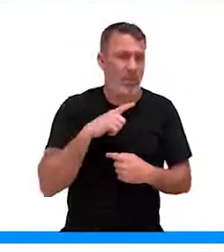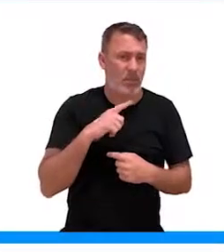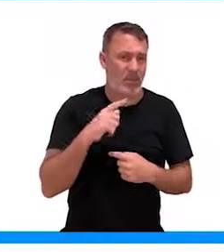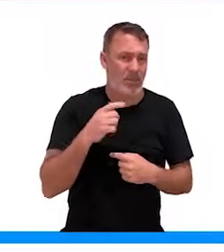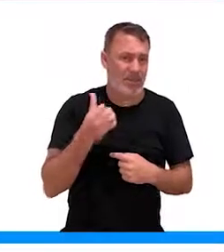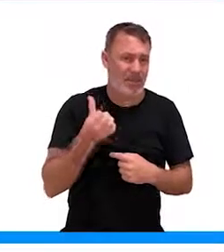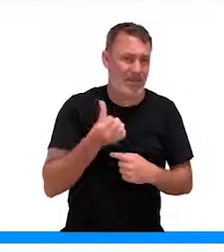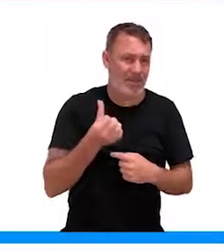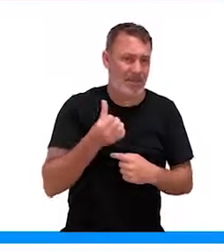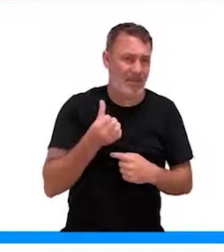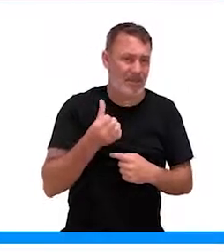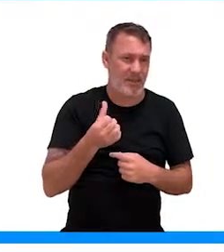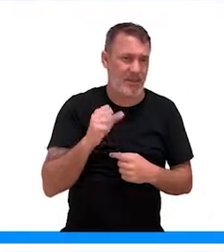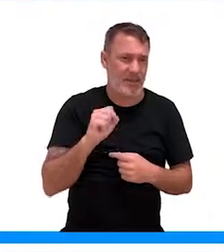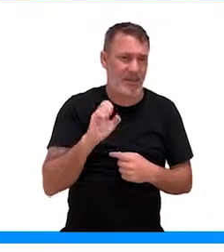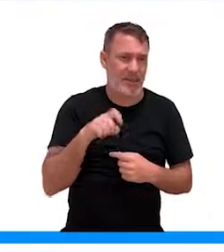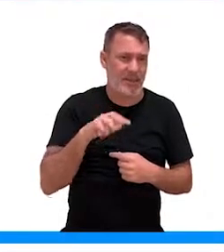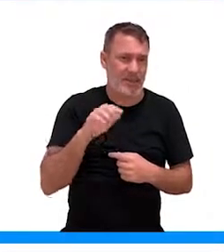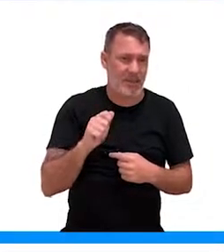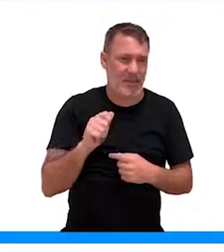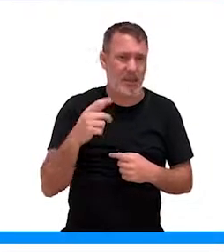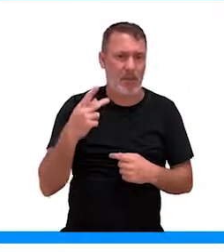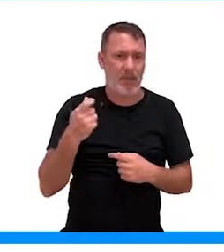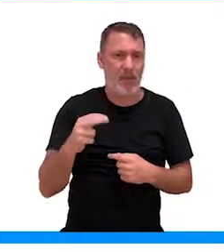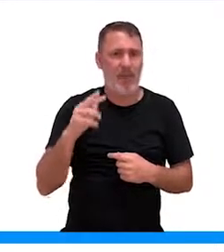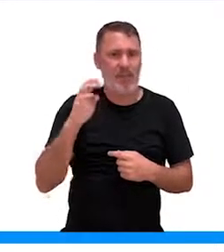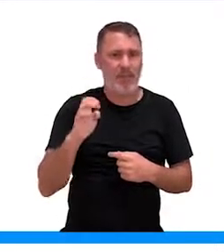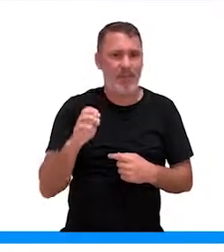escoava e todo o restante era